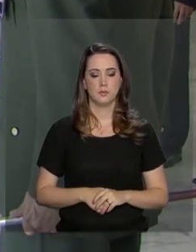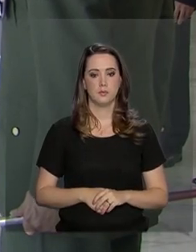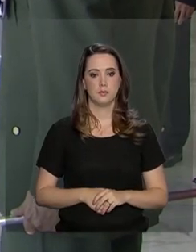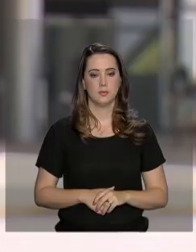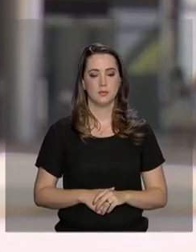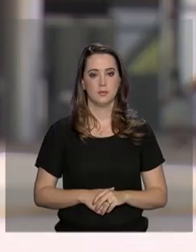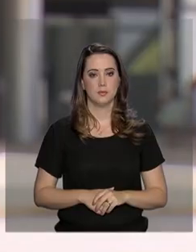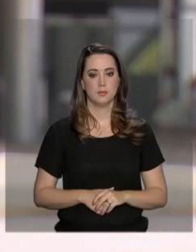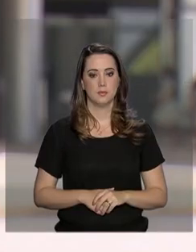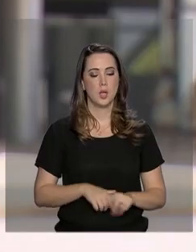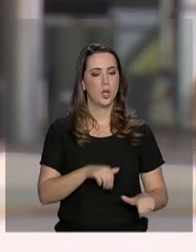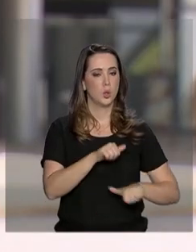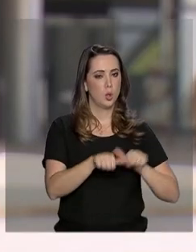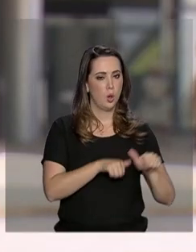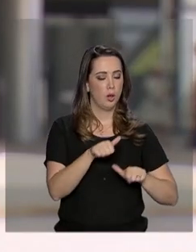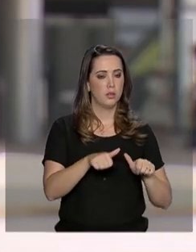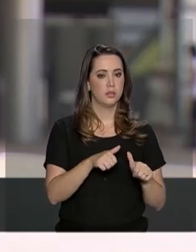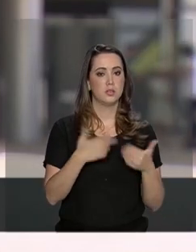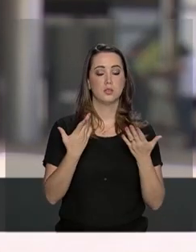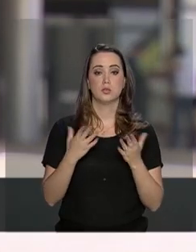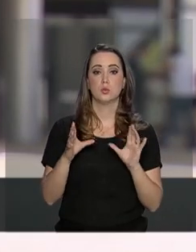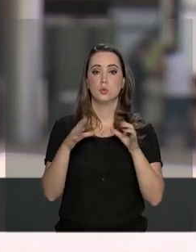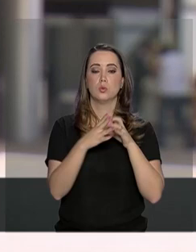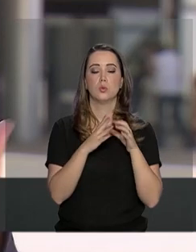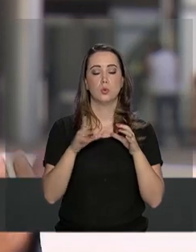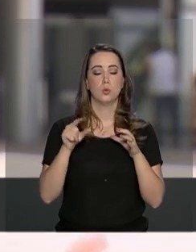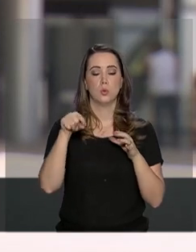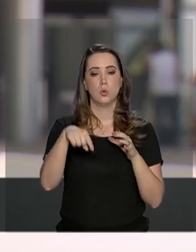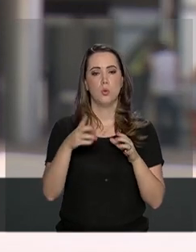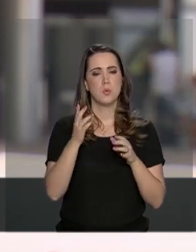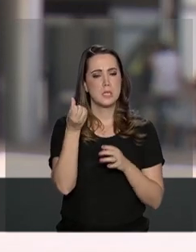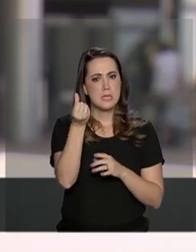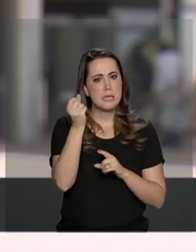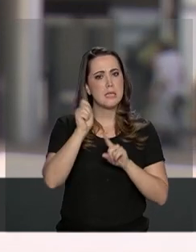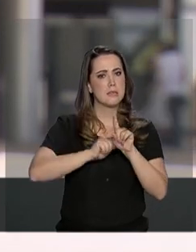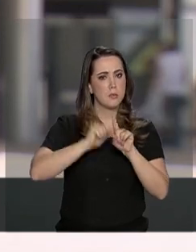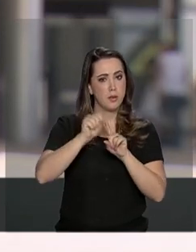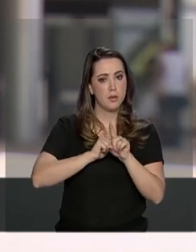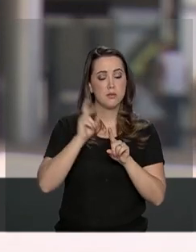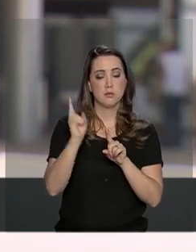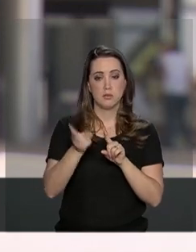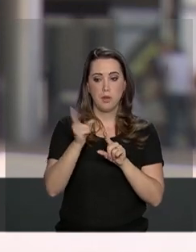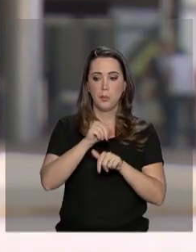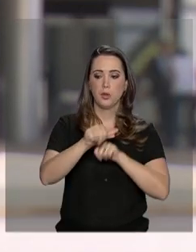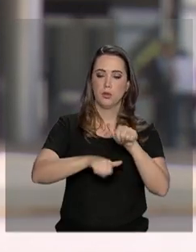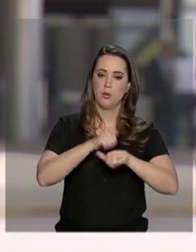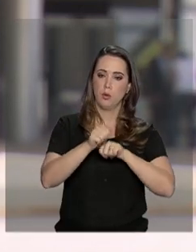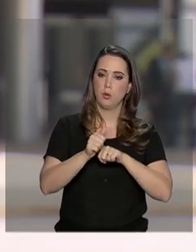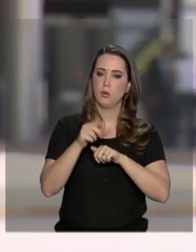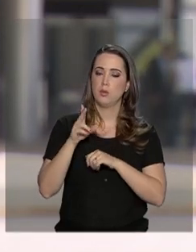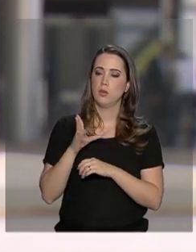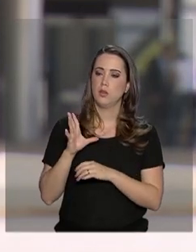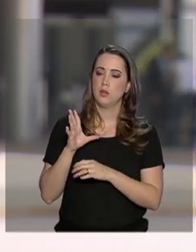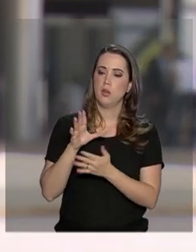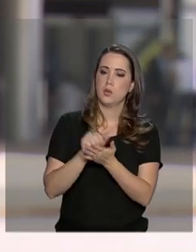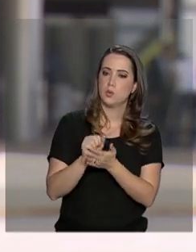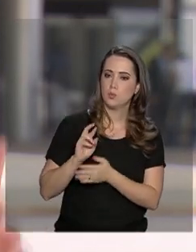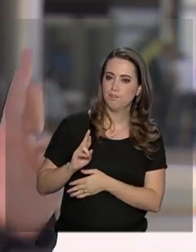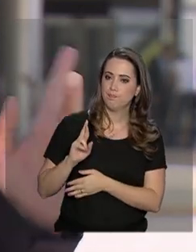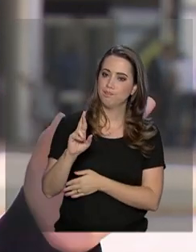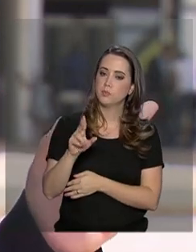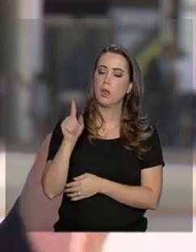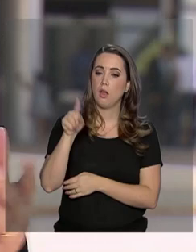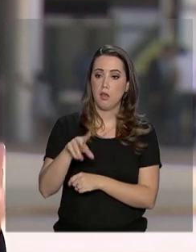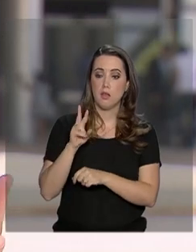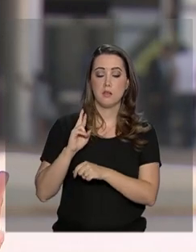a troca da guarda presidencial é feita a cada seis meses quem assume a guarda fica responsável pela segurança do palácio